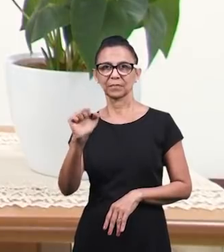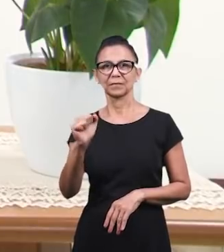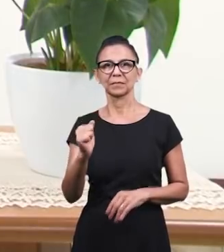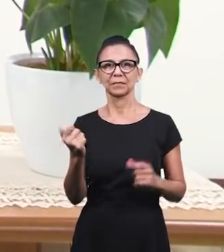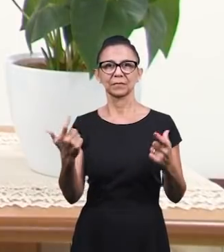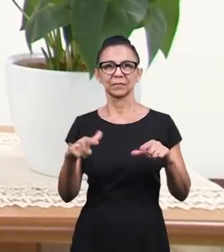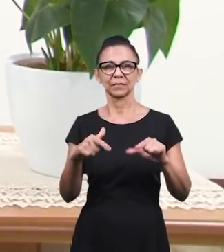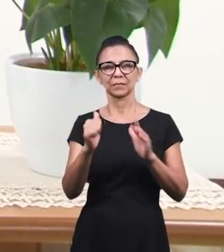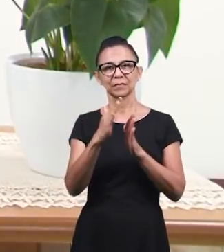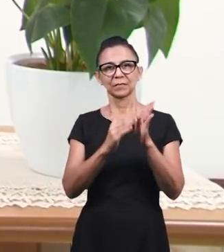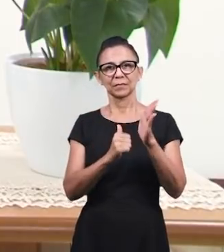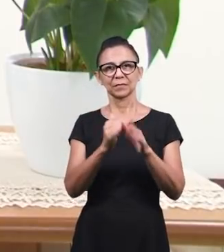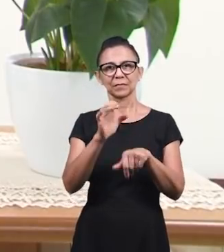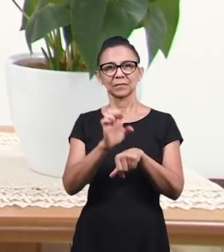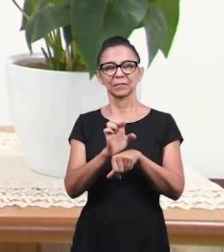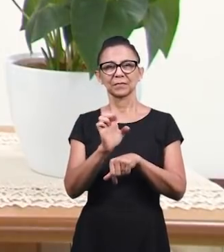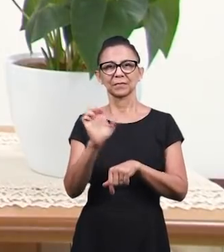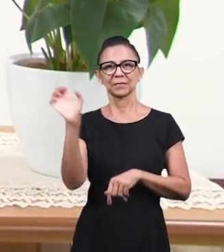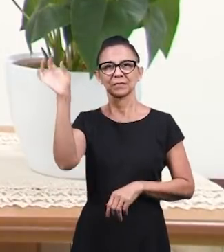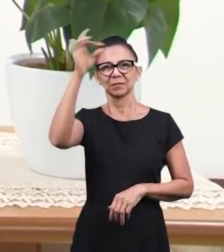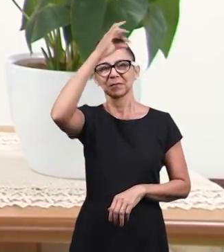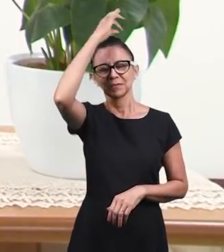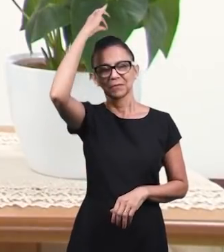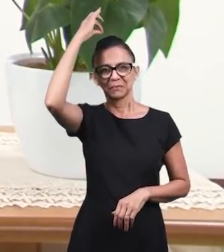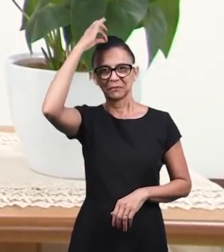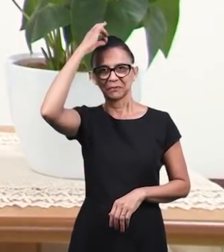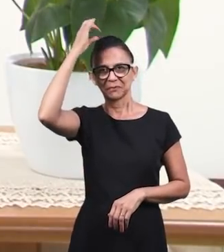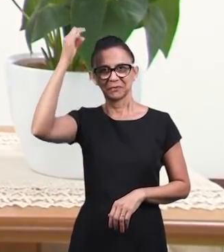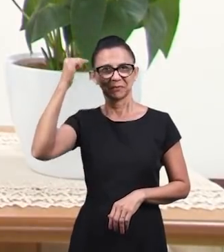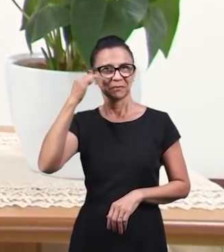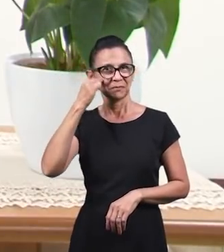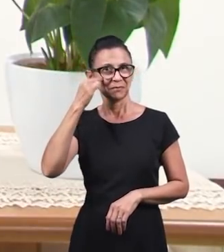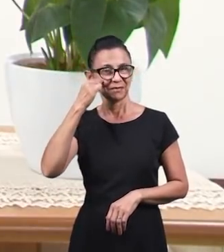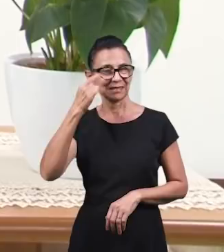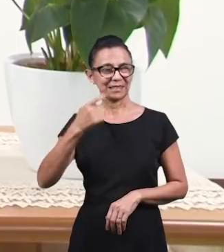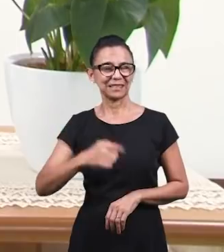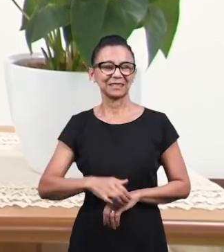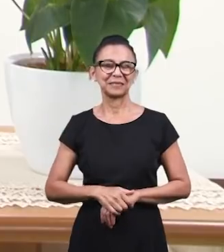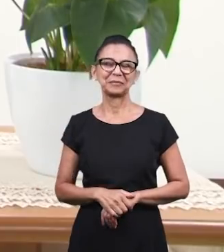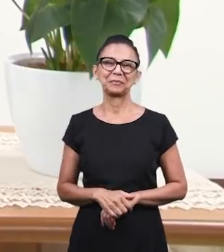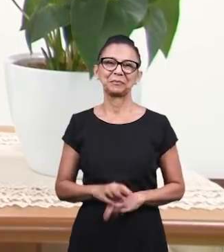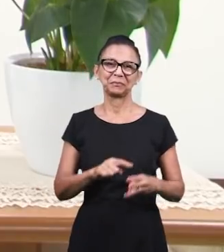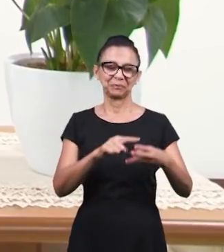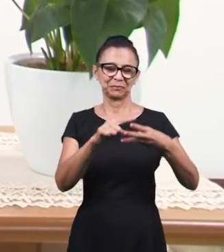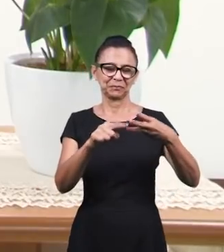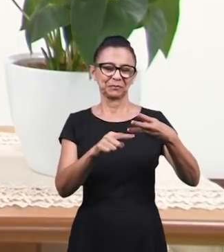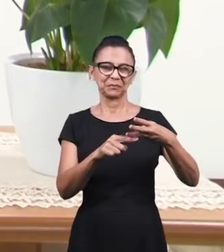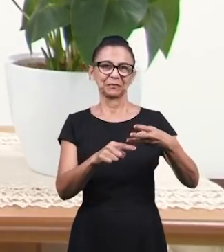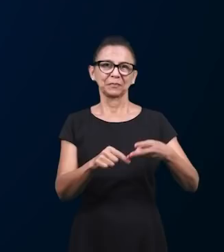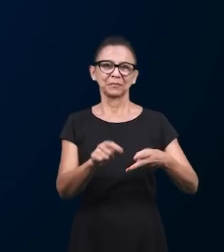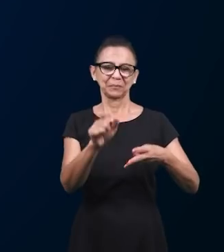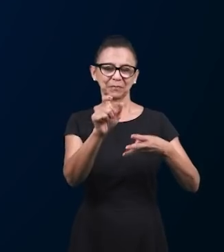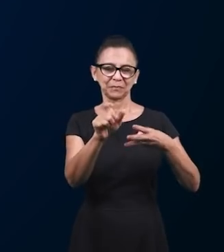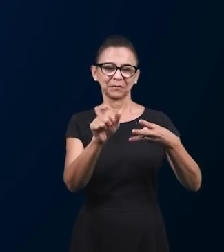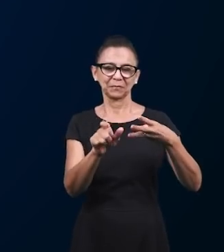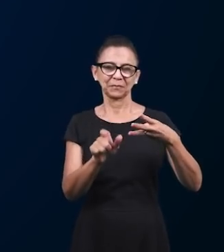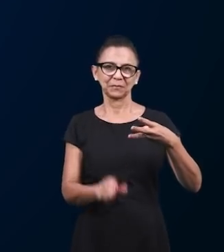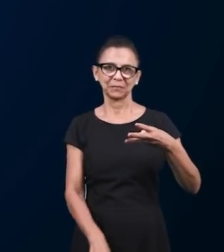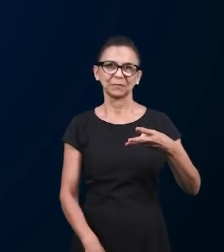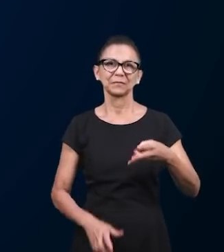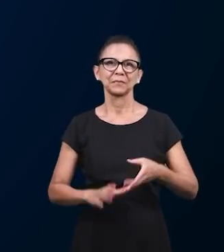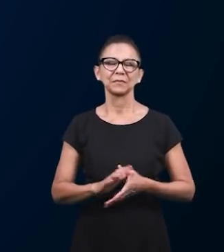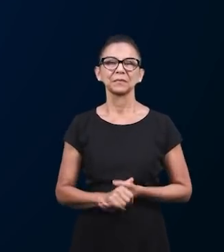Colatina, Espírito Santo. O pastor é Roberto Giacomini. Então vamos ouvir a resposta dos nossos três irmãos.